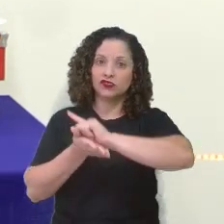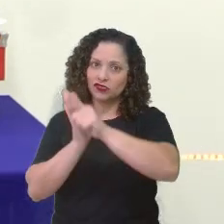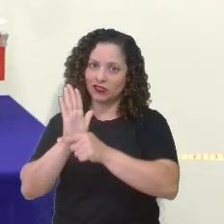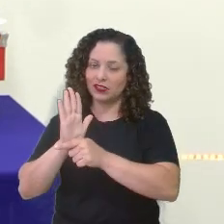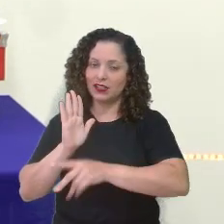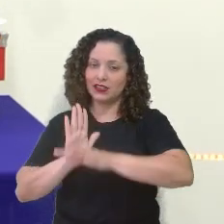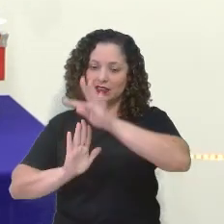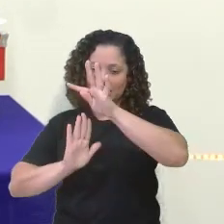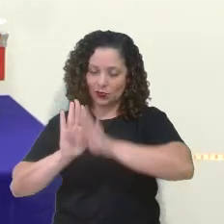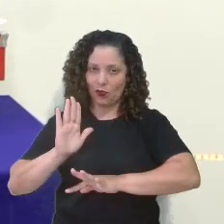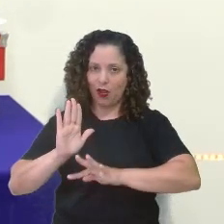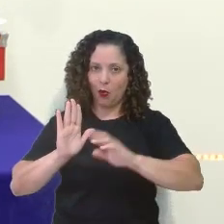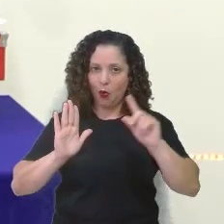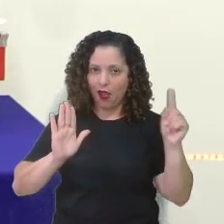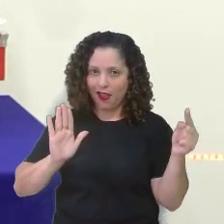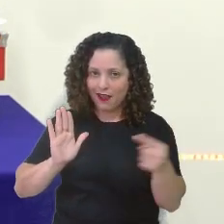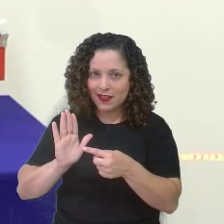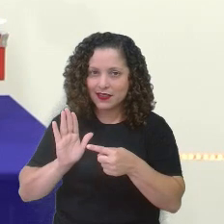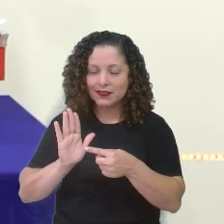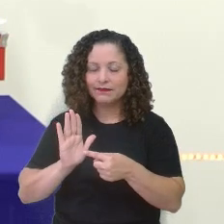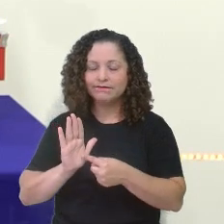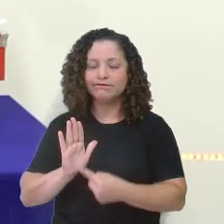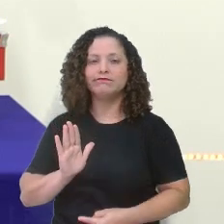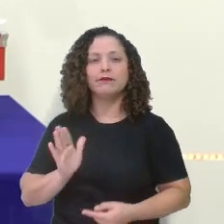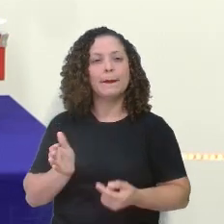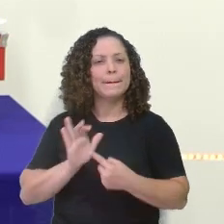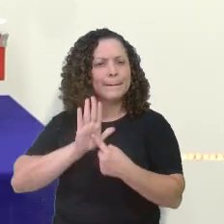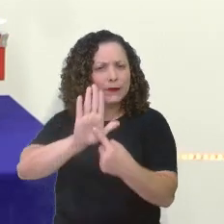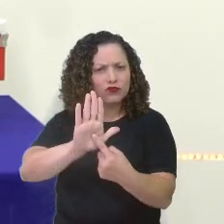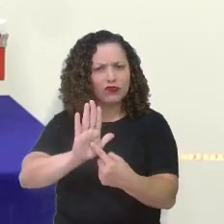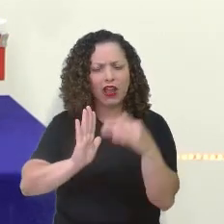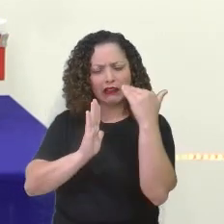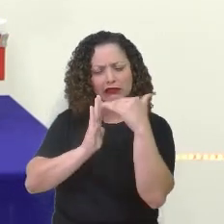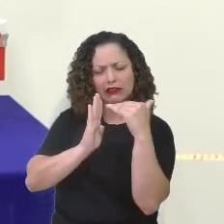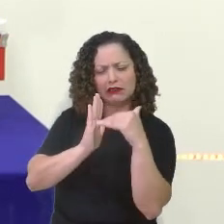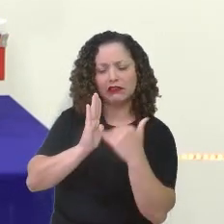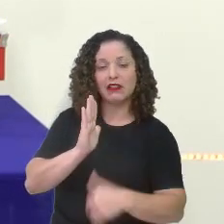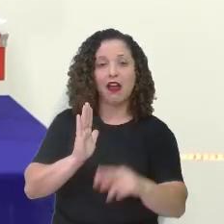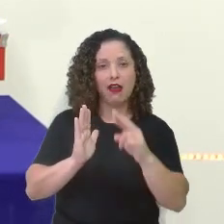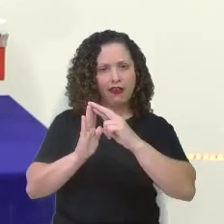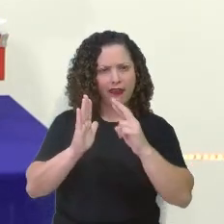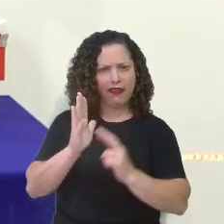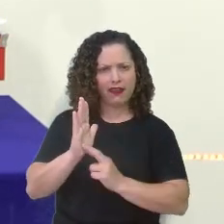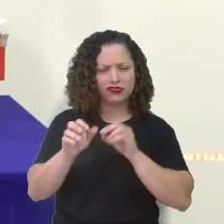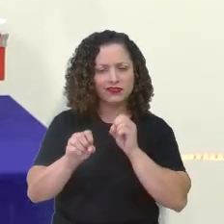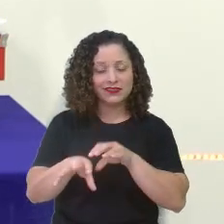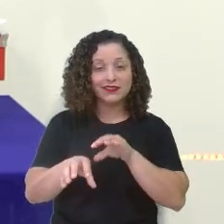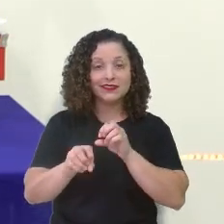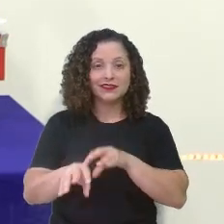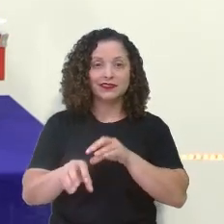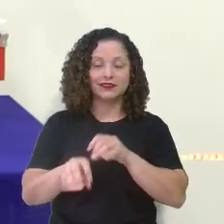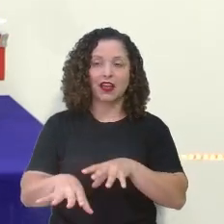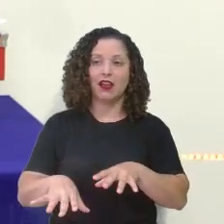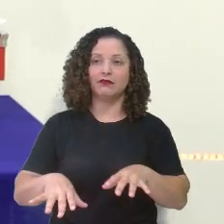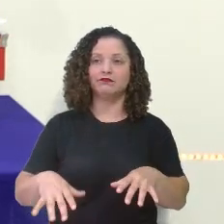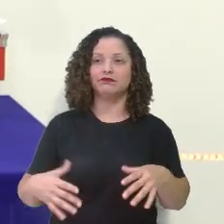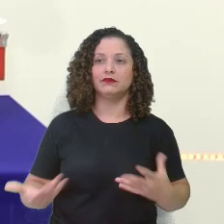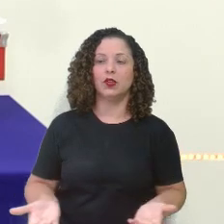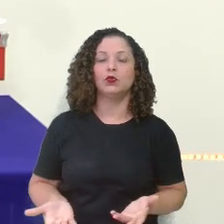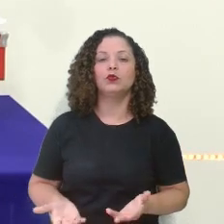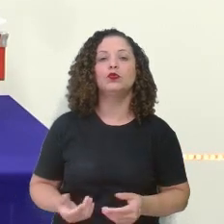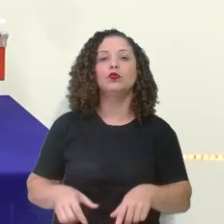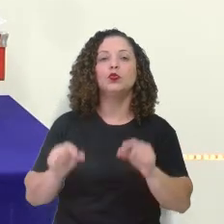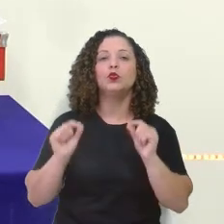textual tem a função de instruir. Aí eu fui procurar o que significava. Então, instruir no